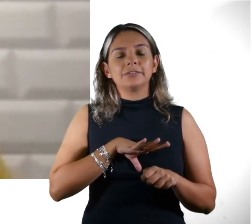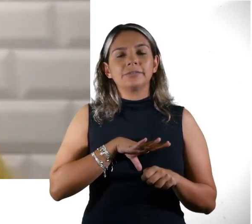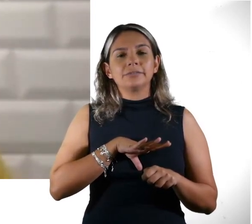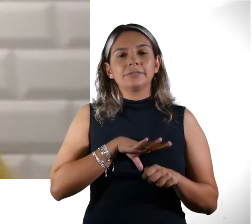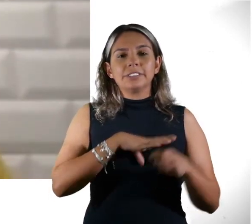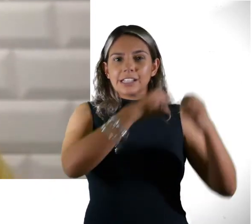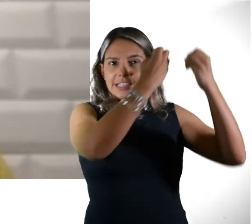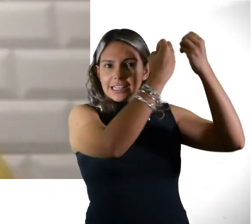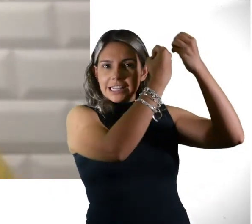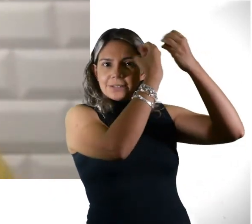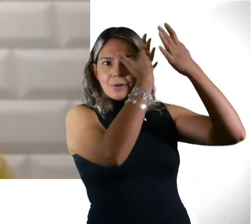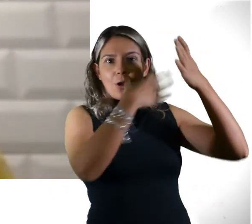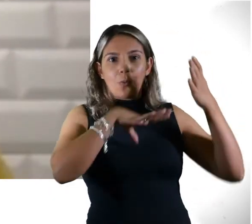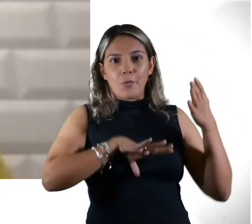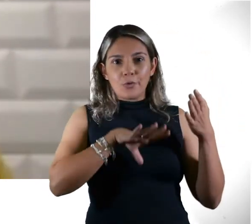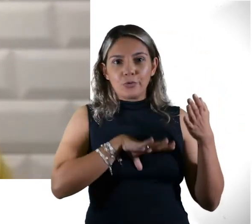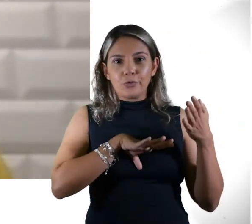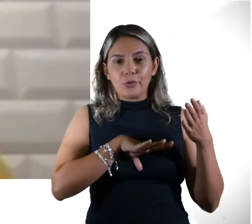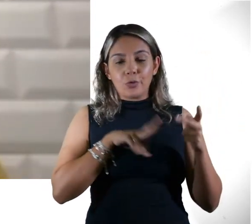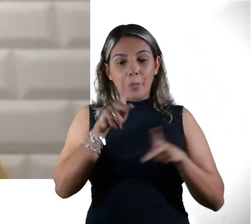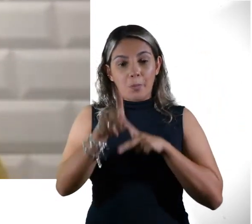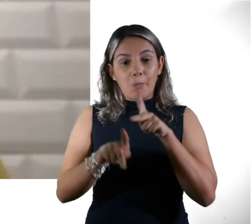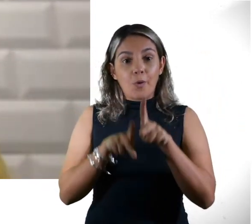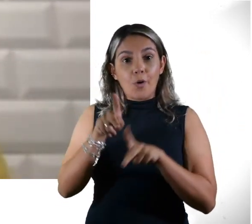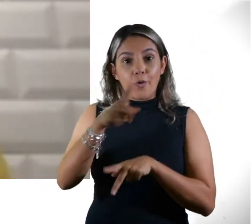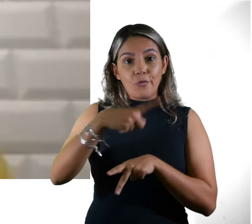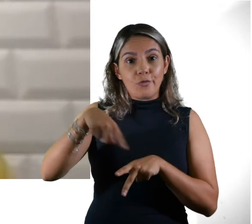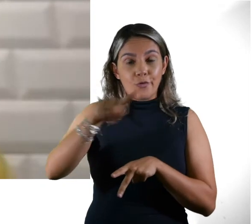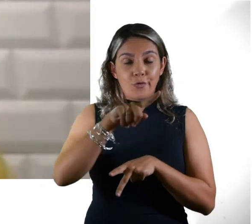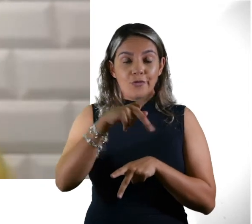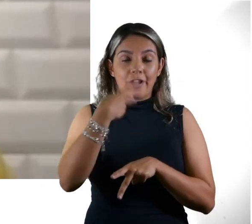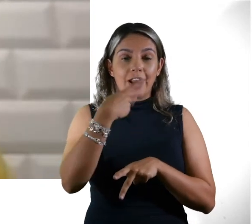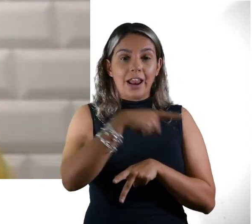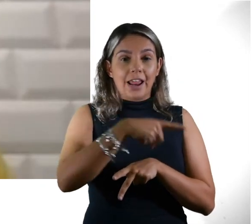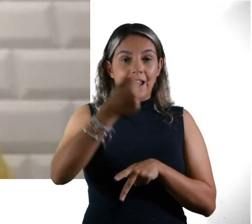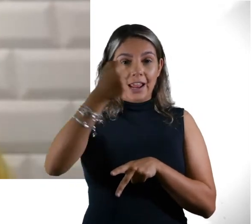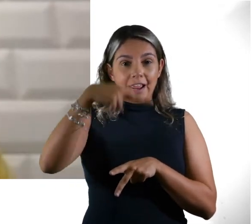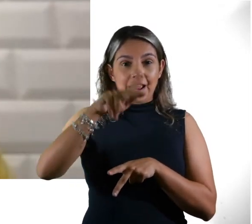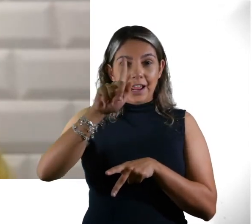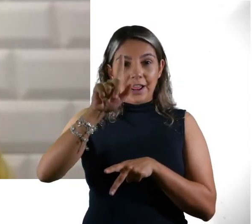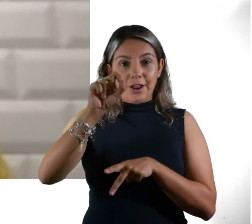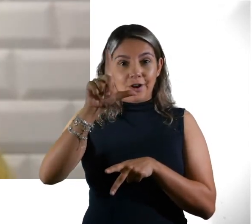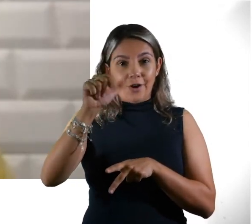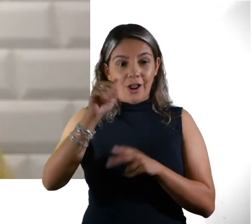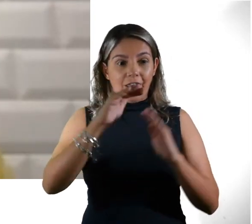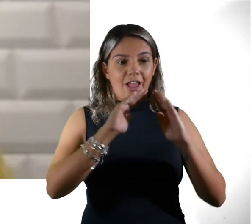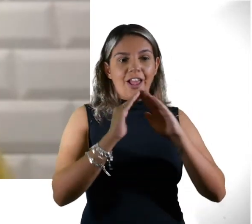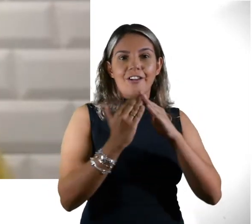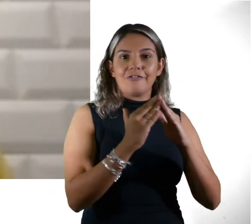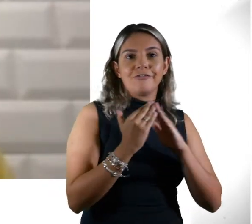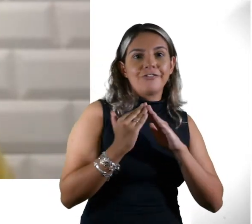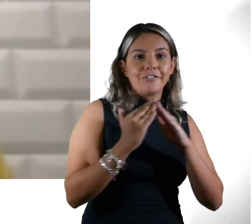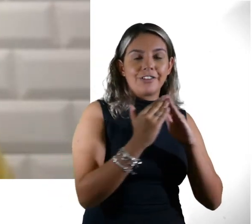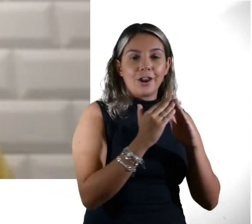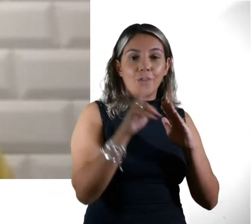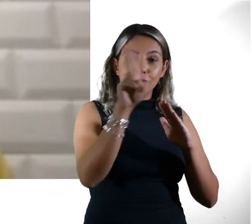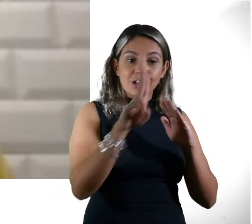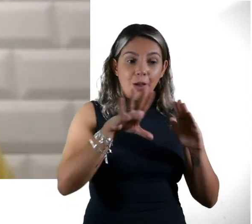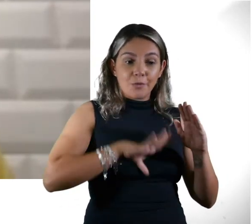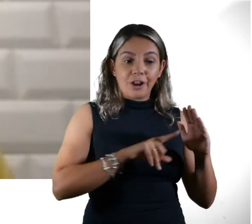inspirado no português popular falado em Angola, nos moceques, nas favelas de Luanda,